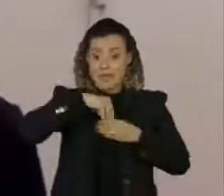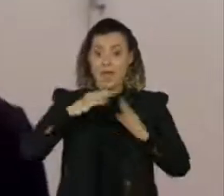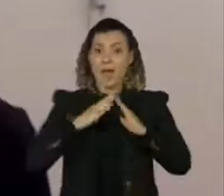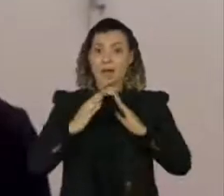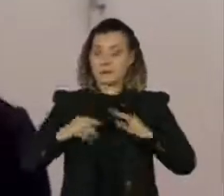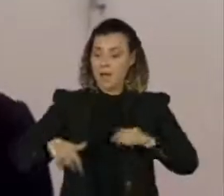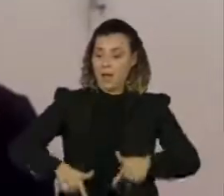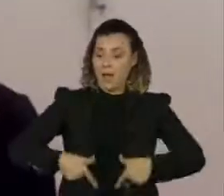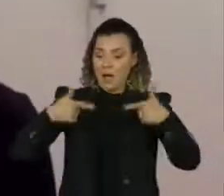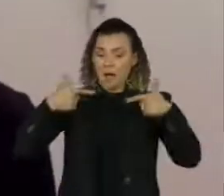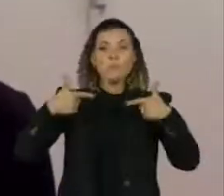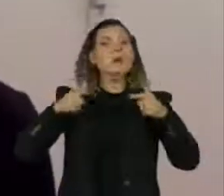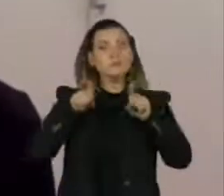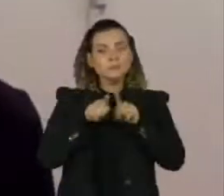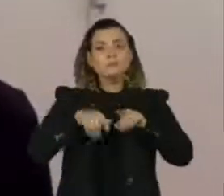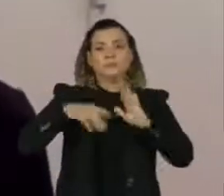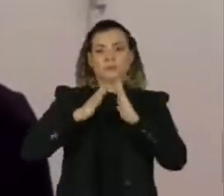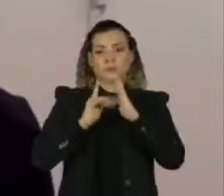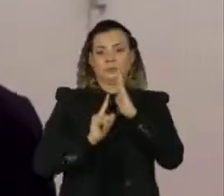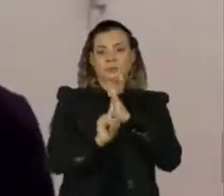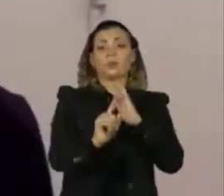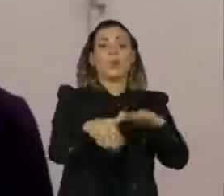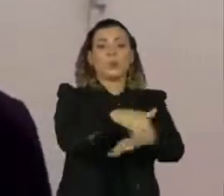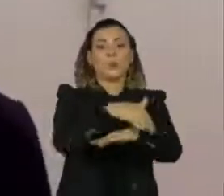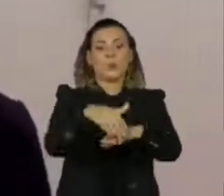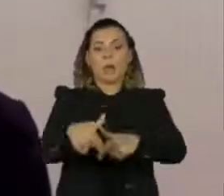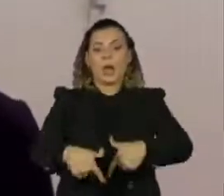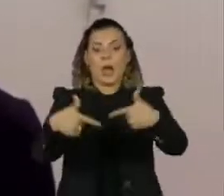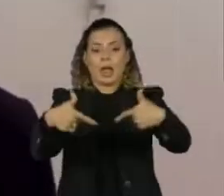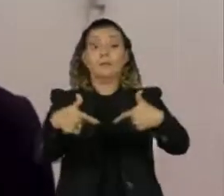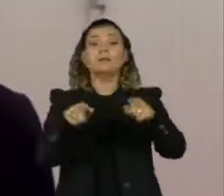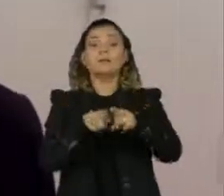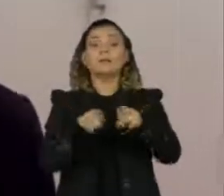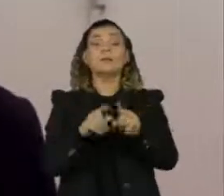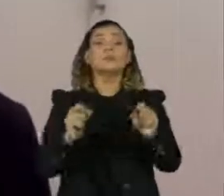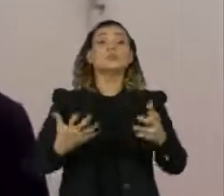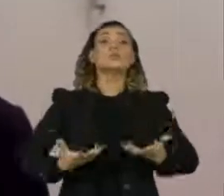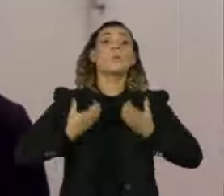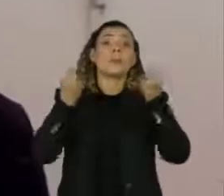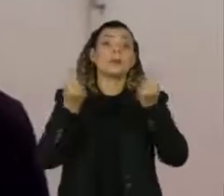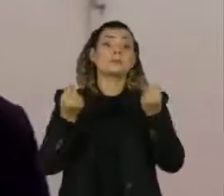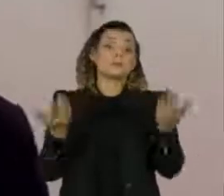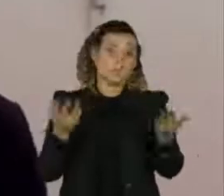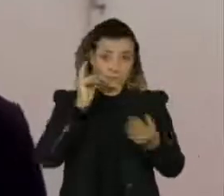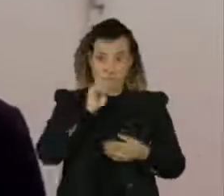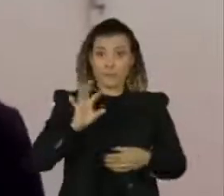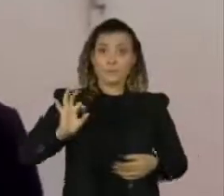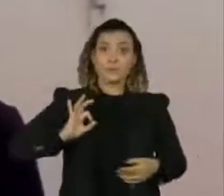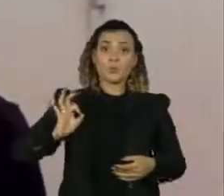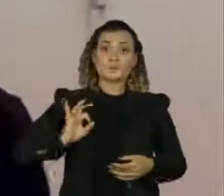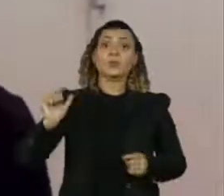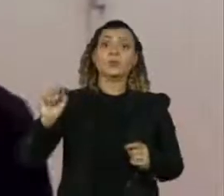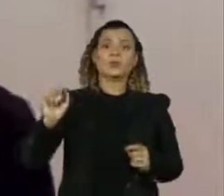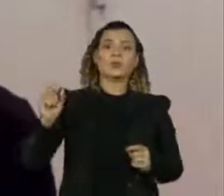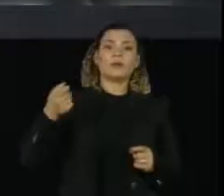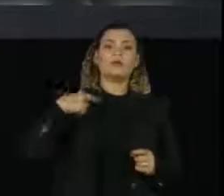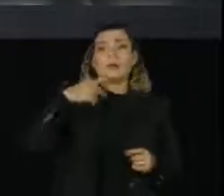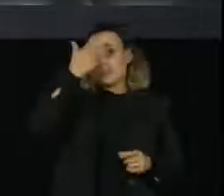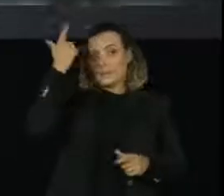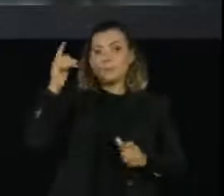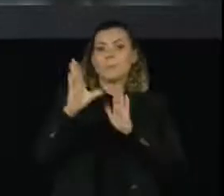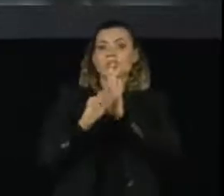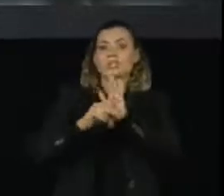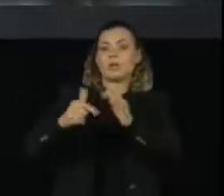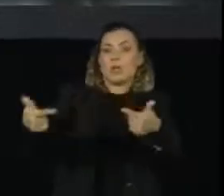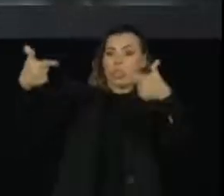se andar armado, o elemento surpresa também está presente. Não à toa a gente vê muitos policiais mortos